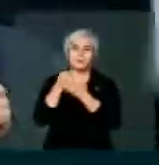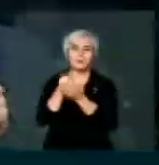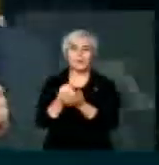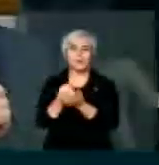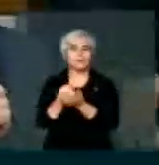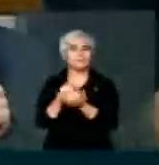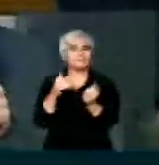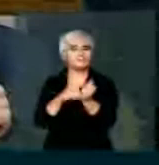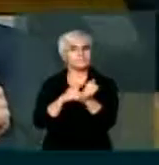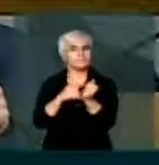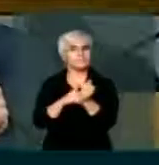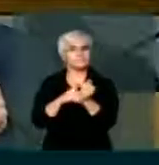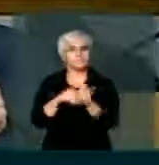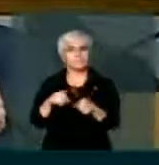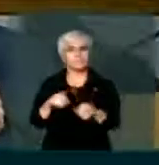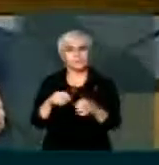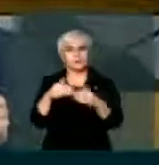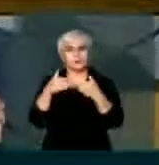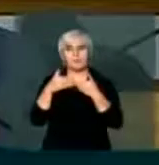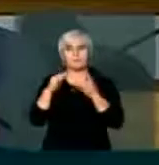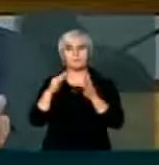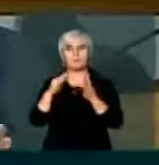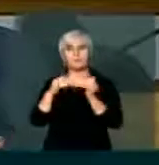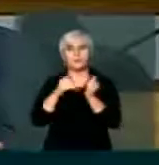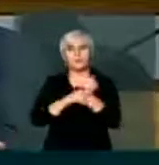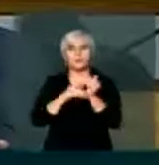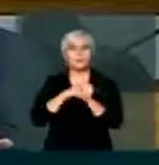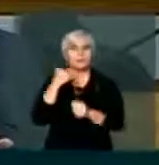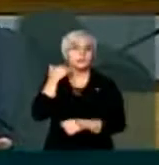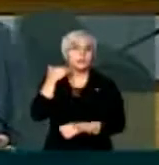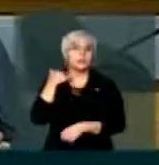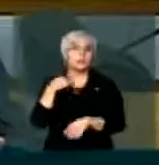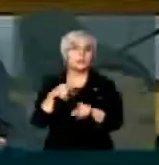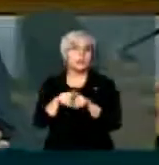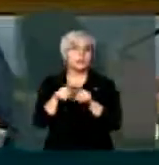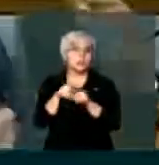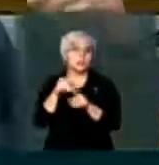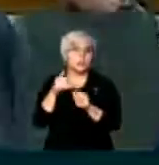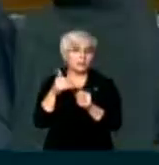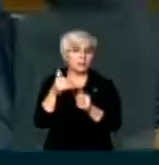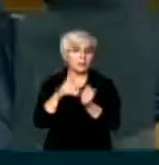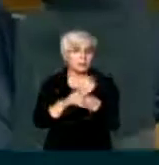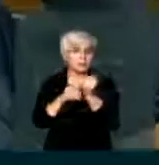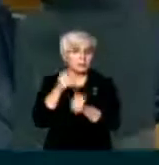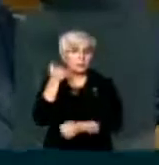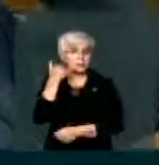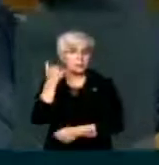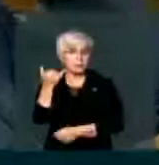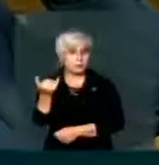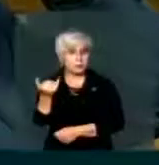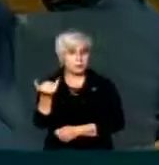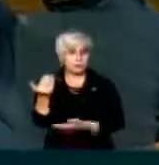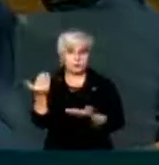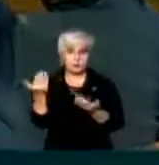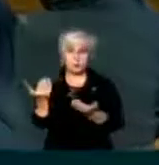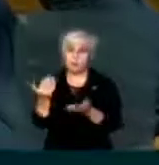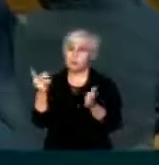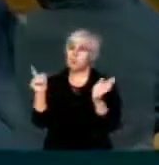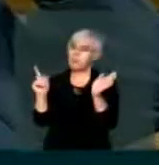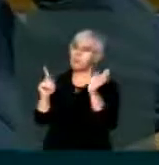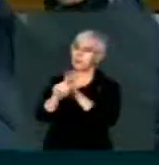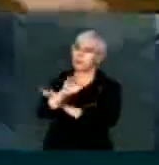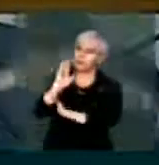sigilo fiscal e bancário, o que impediria que fosse feito